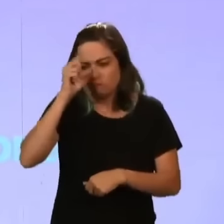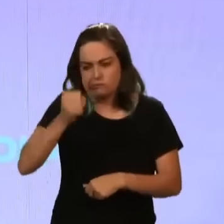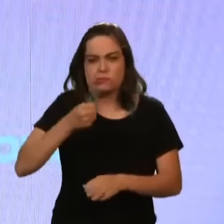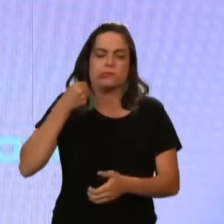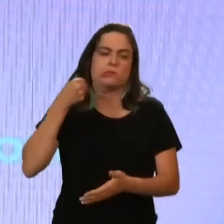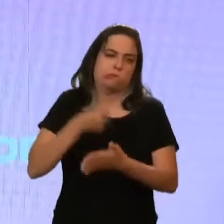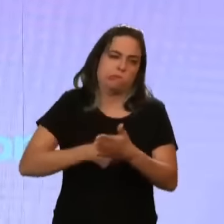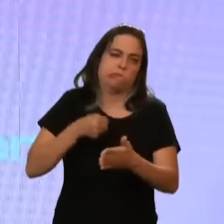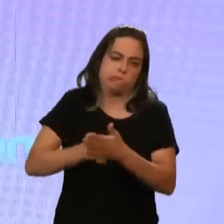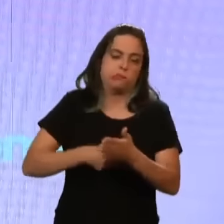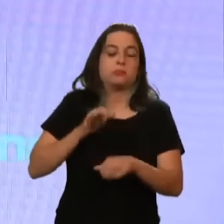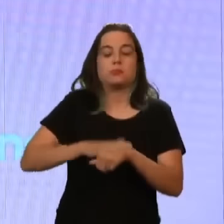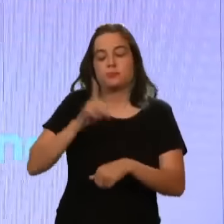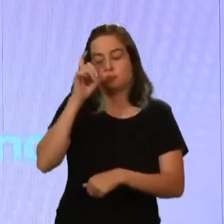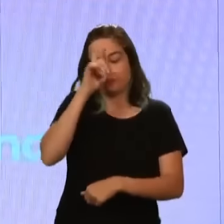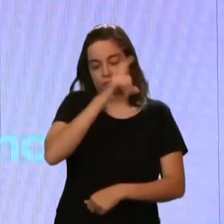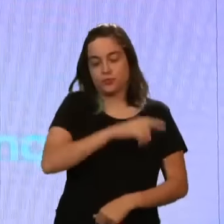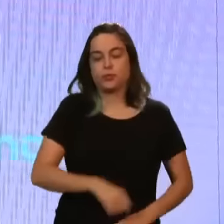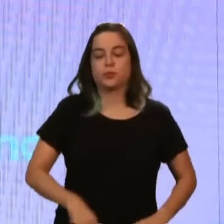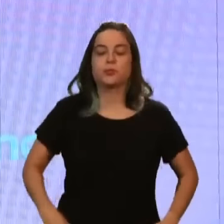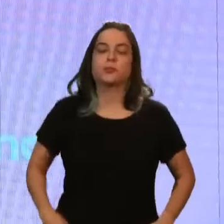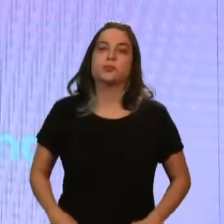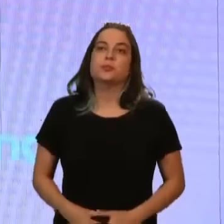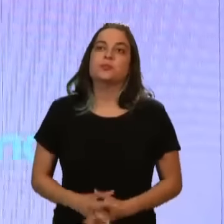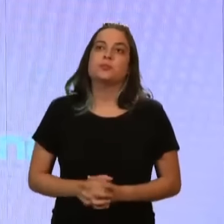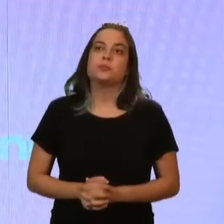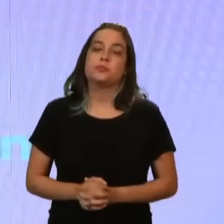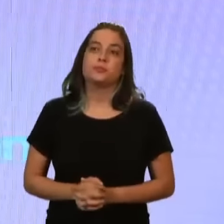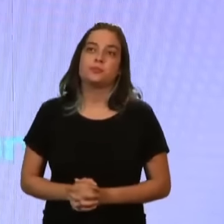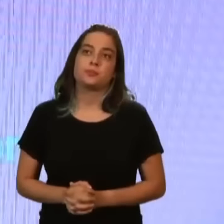escolhas que criam novos hábitos.